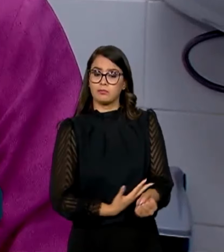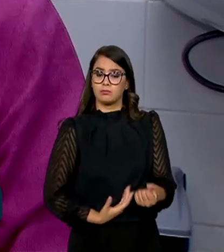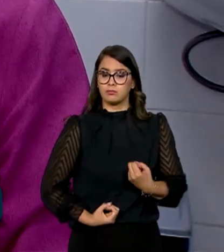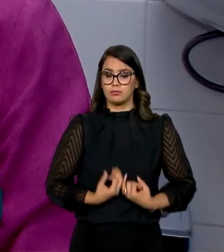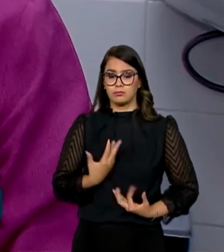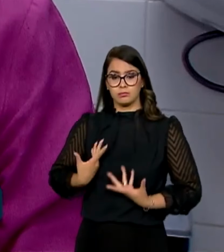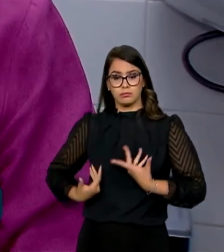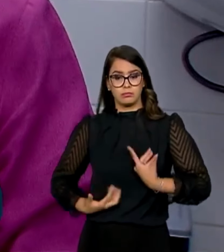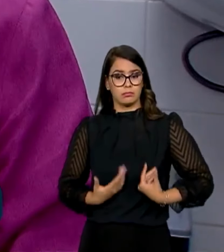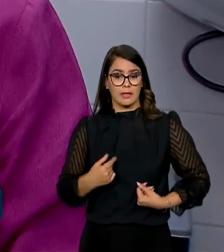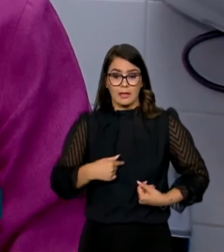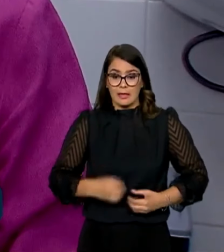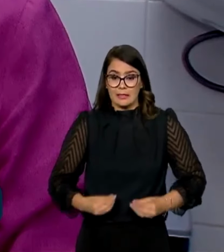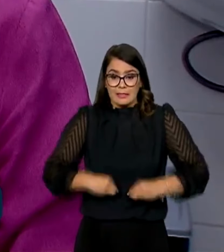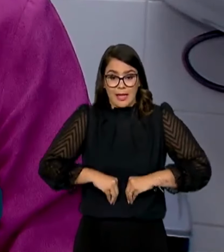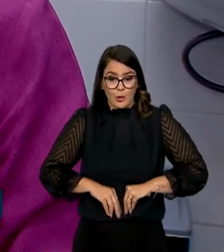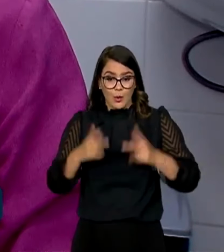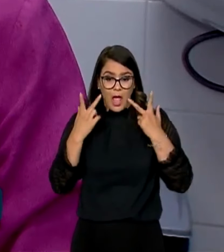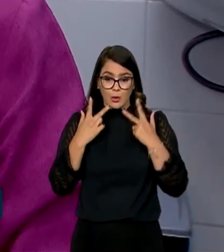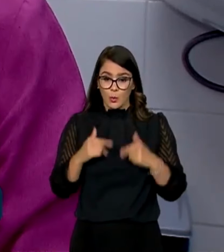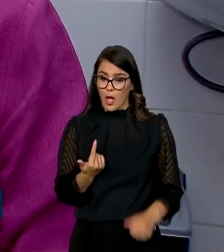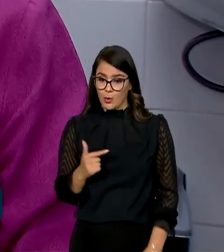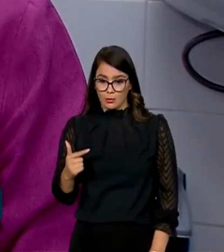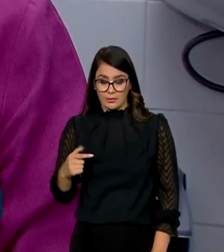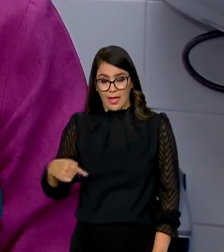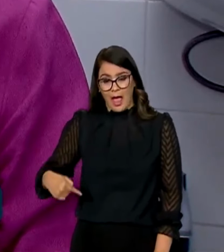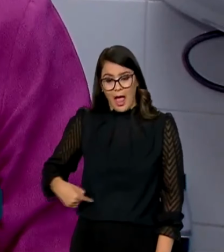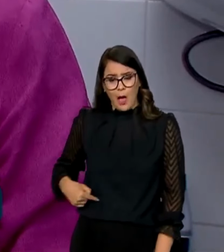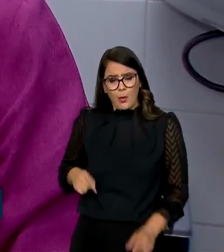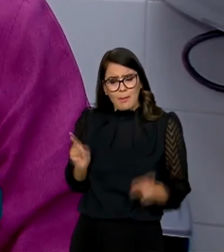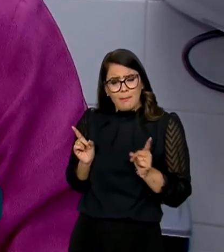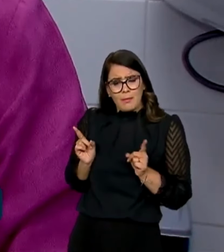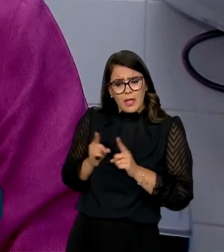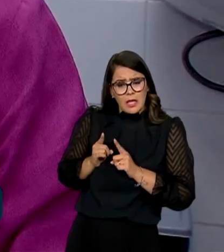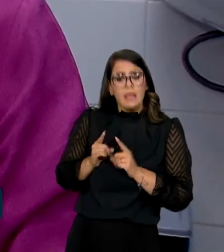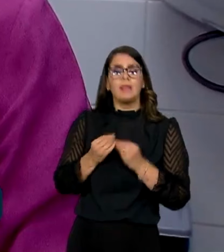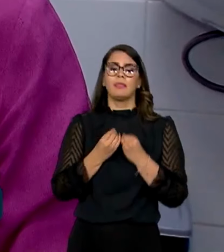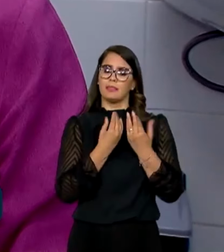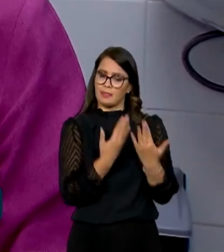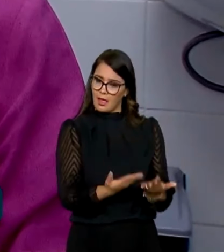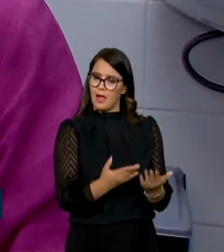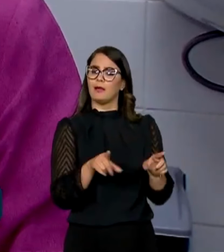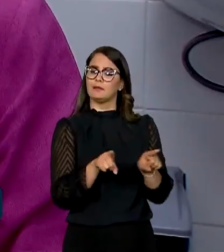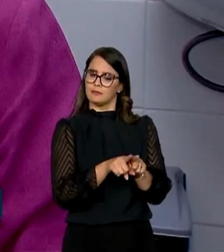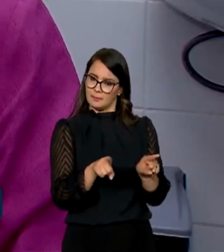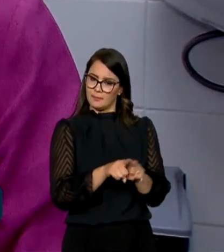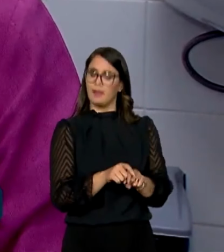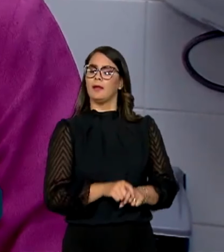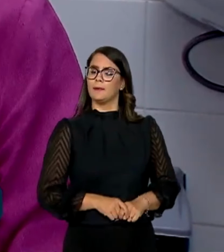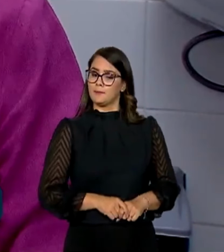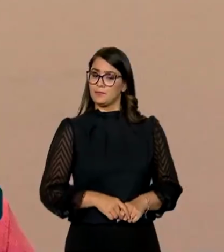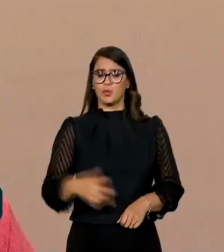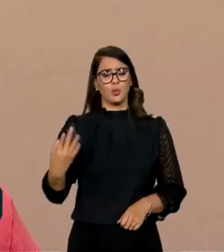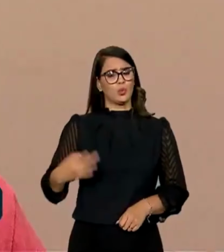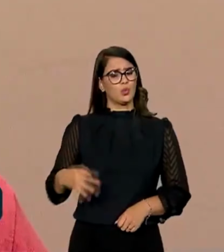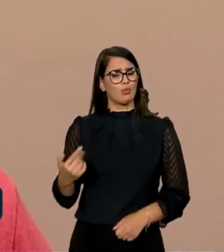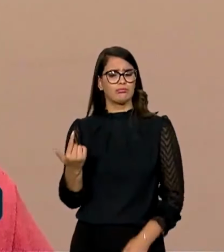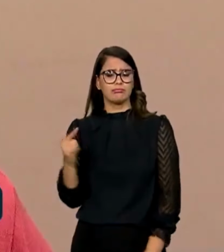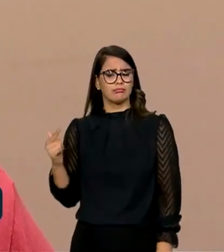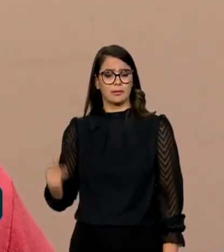que o indivíduo não está produzindo. As agulhas são pequenas, também são ofertadas, é praticamente indolor.